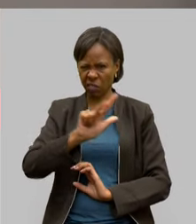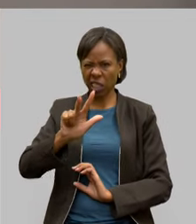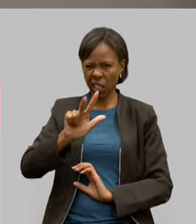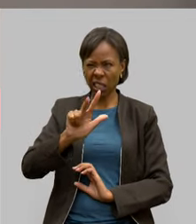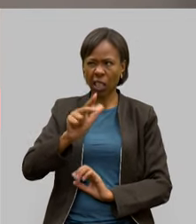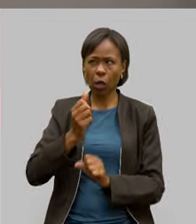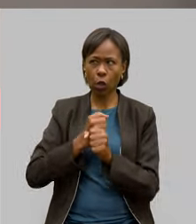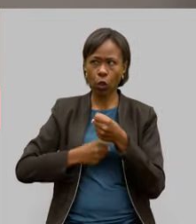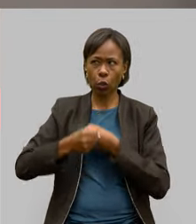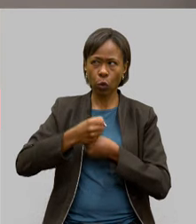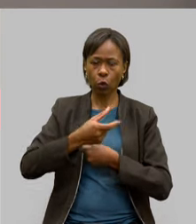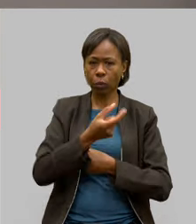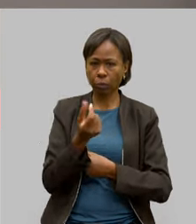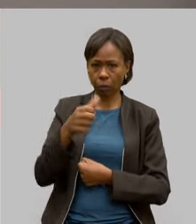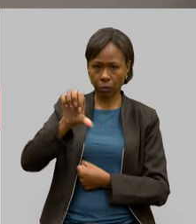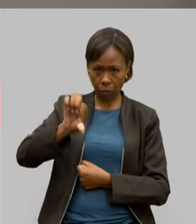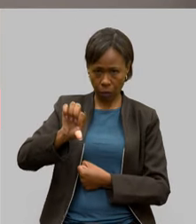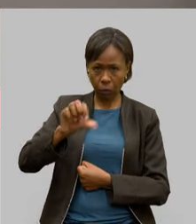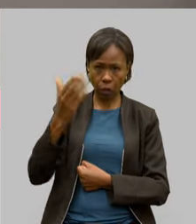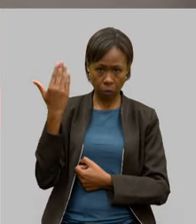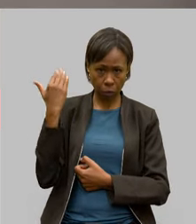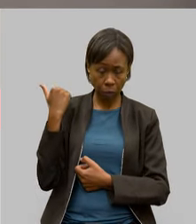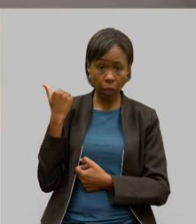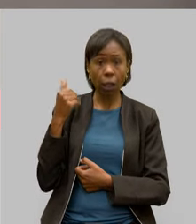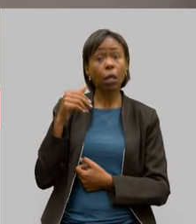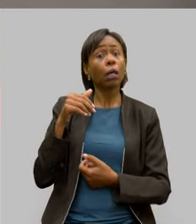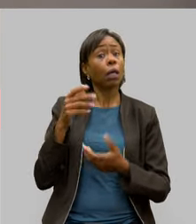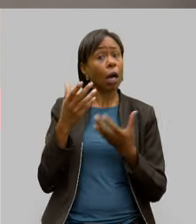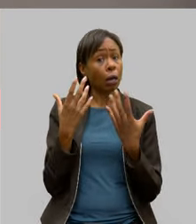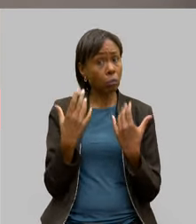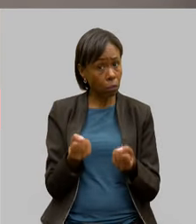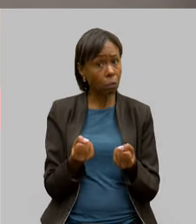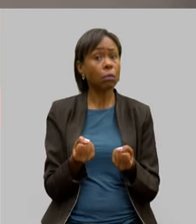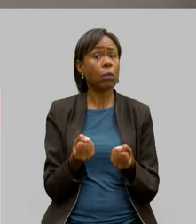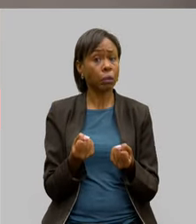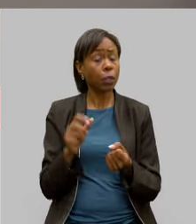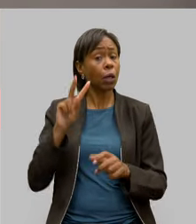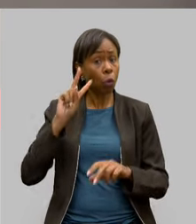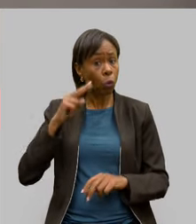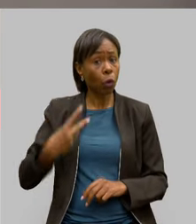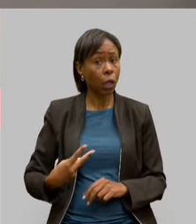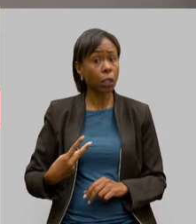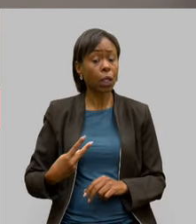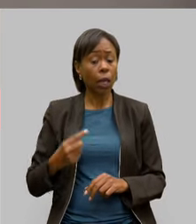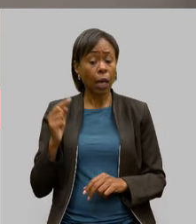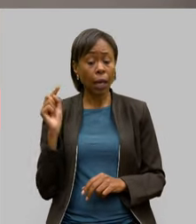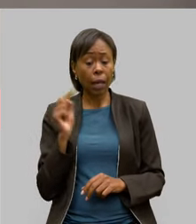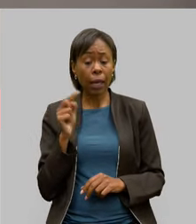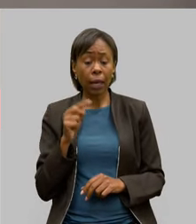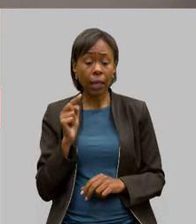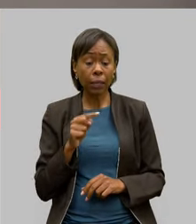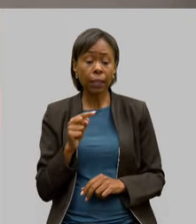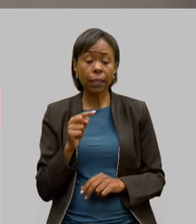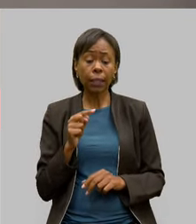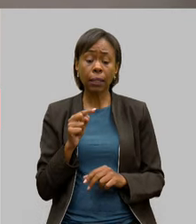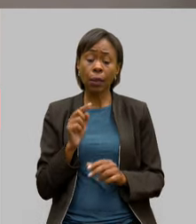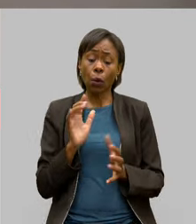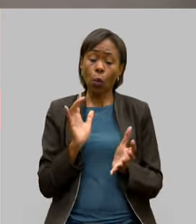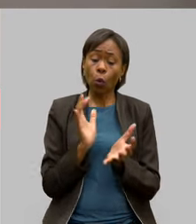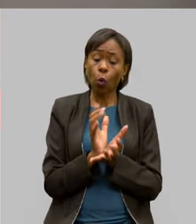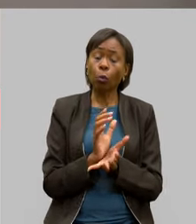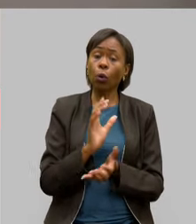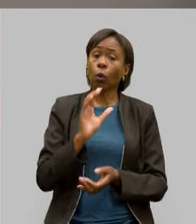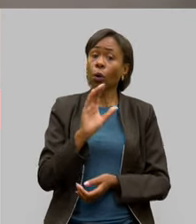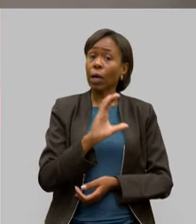2019 que permite e reconhece eh canabinoides como eh medicina